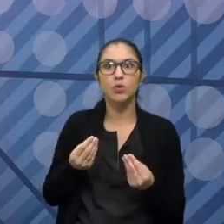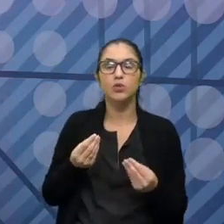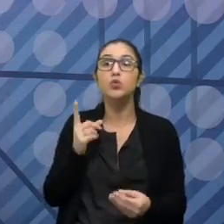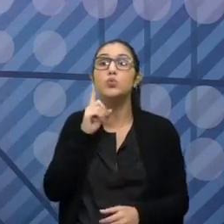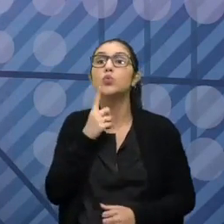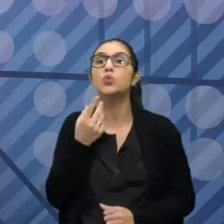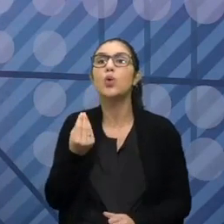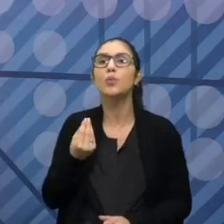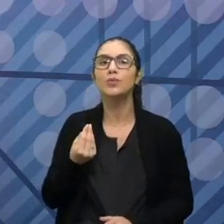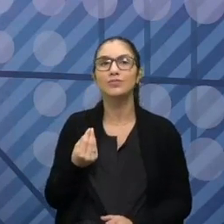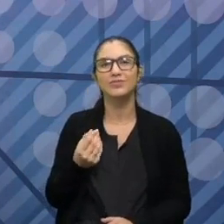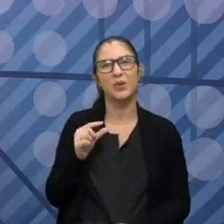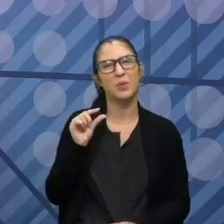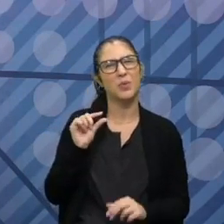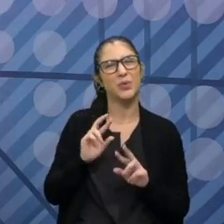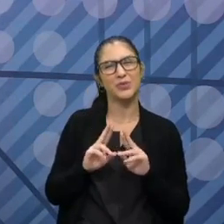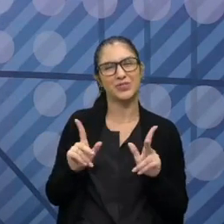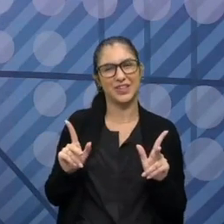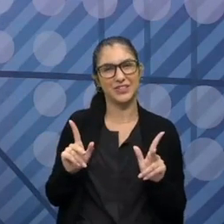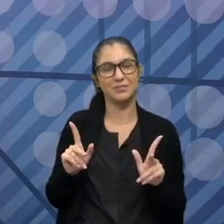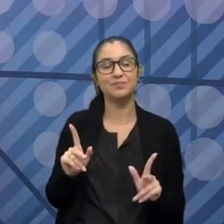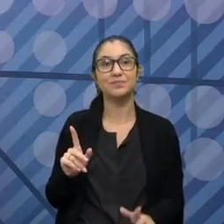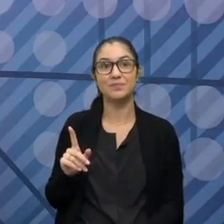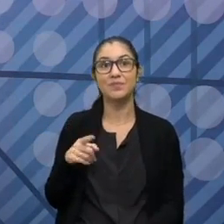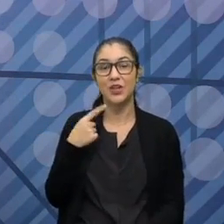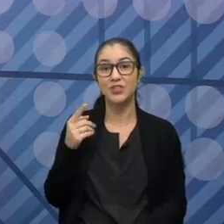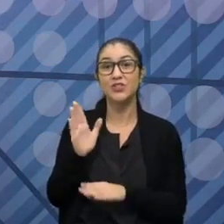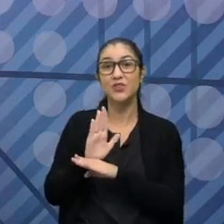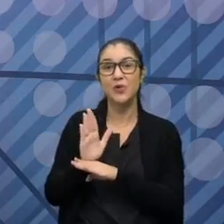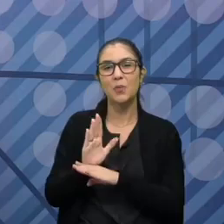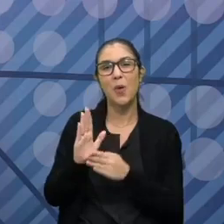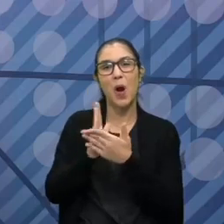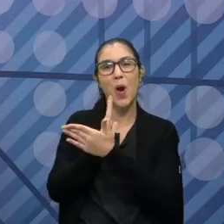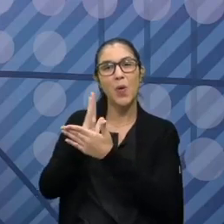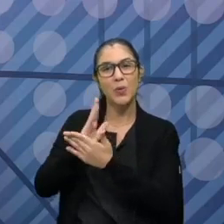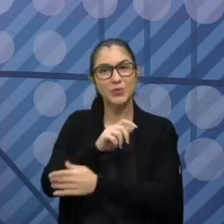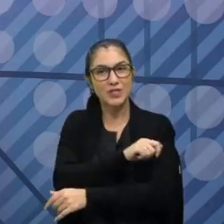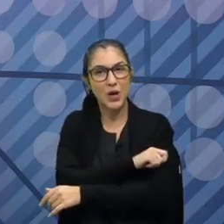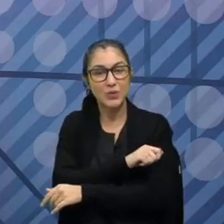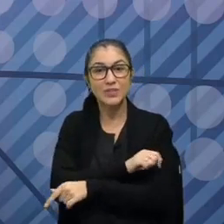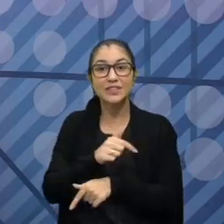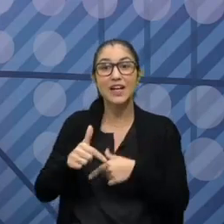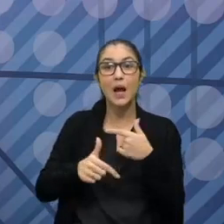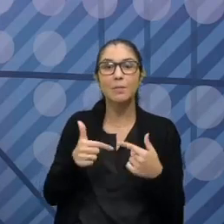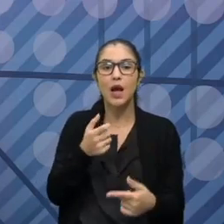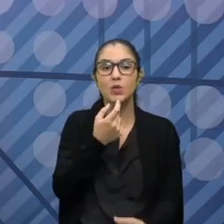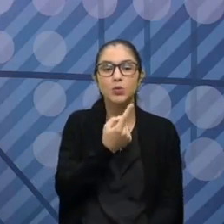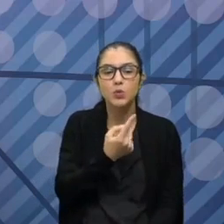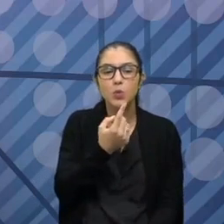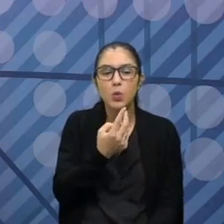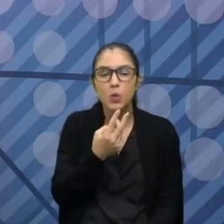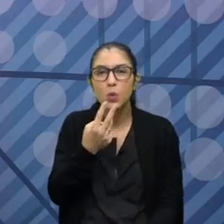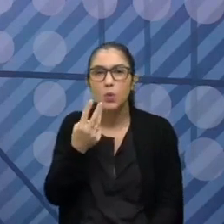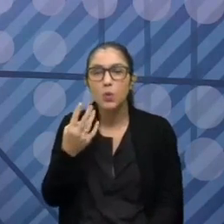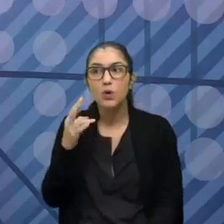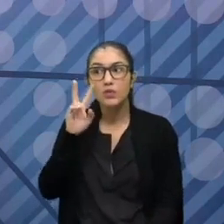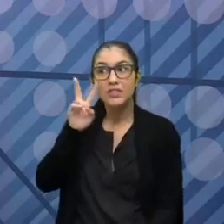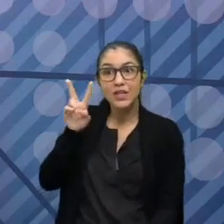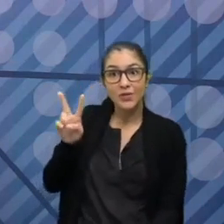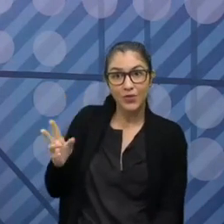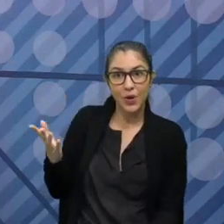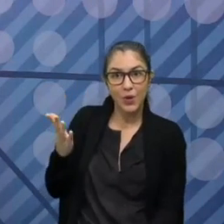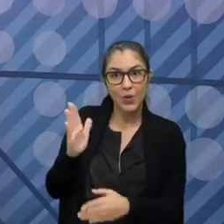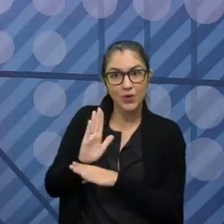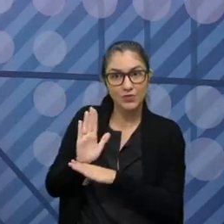surdo? O surdo é um pouco diferente. Então, nós filmamos alguns alunos num trabalho de contagem e vocês vão assistir